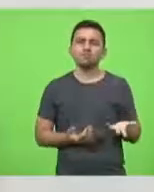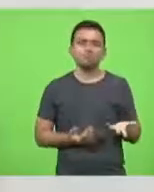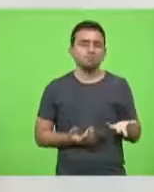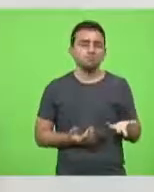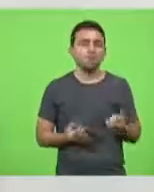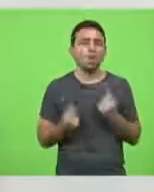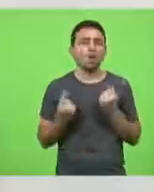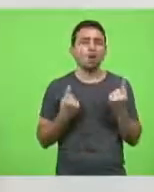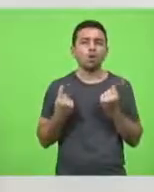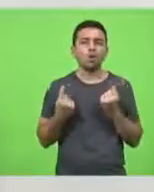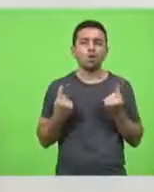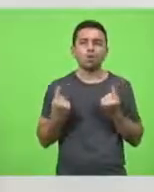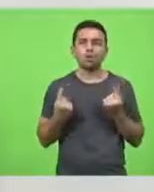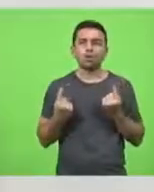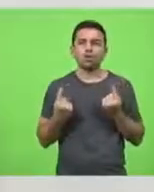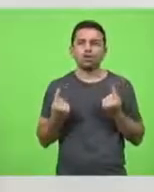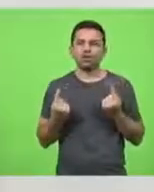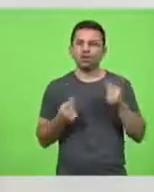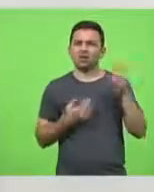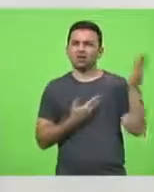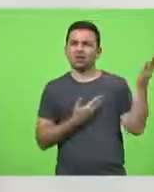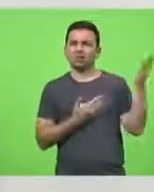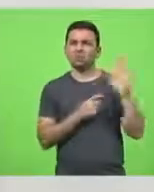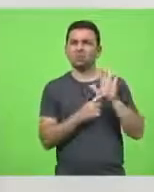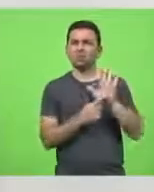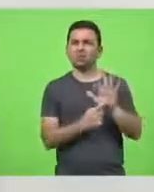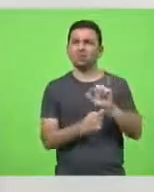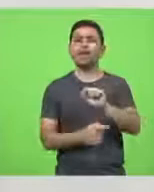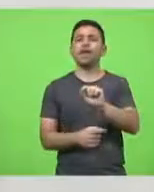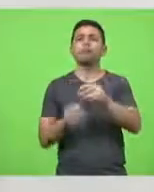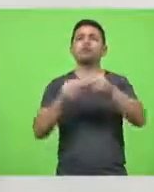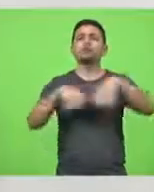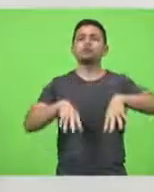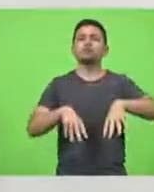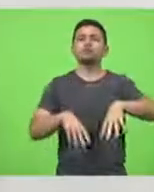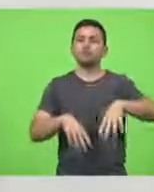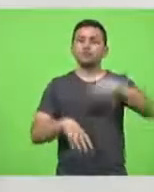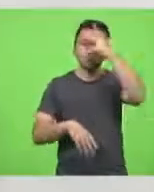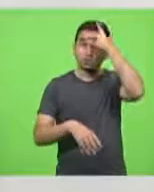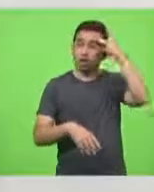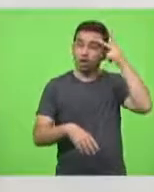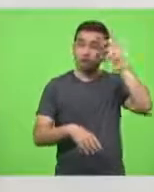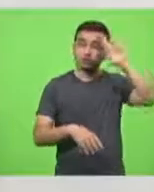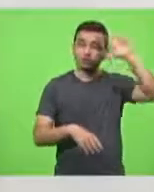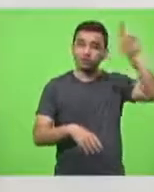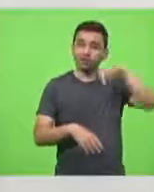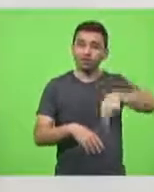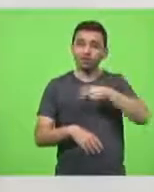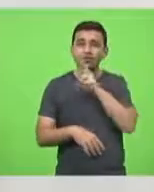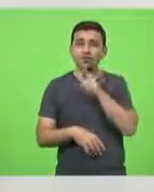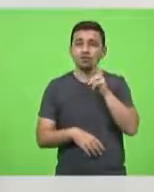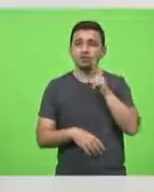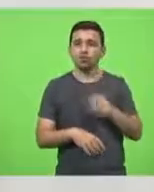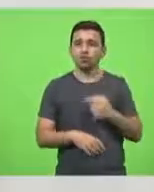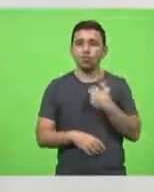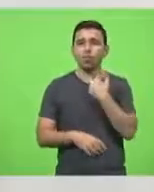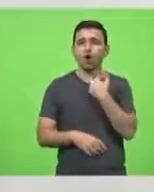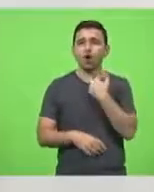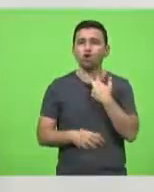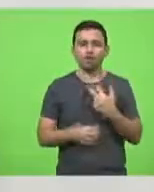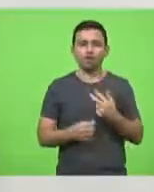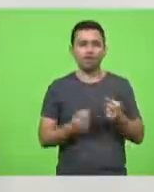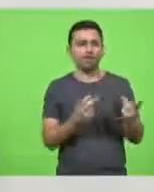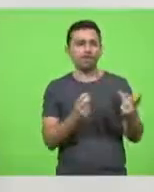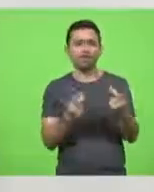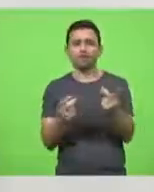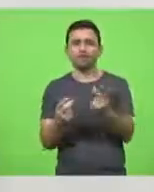forma como foi colocado aqui, só quem está sendo prejudicado é o dono do restaurante, que não pode oferecer uma bebida alcoólica, pode vender, não